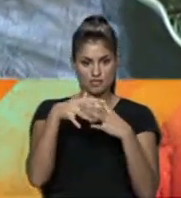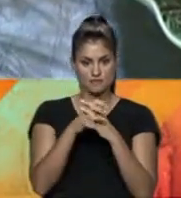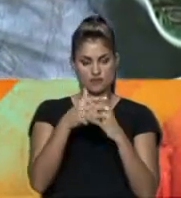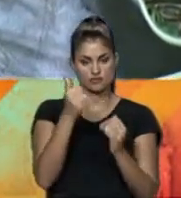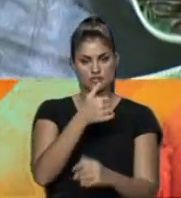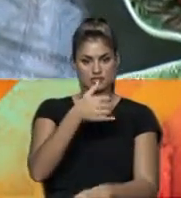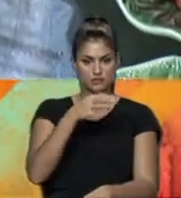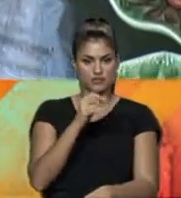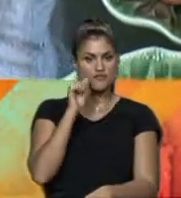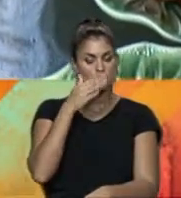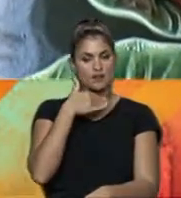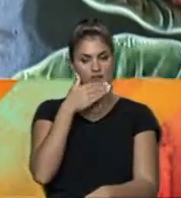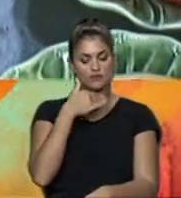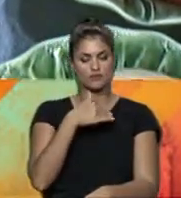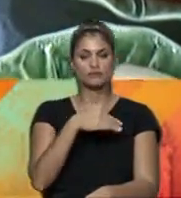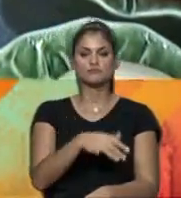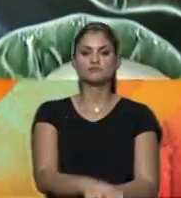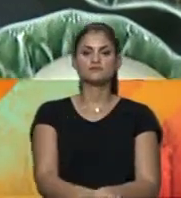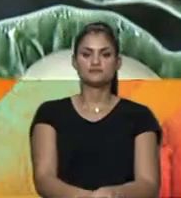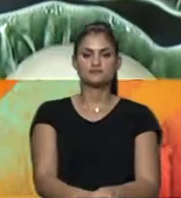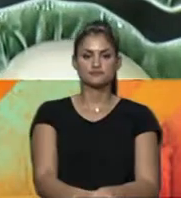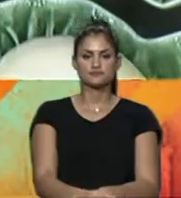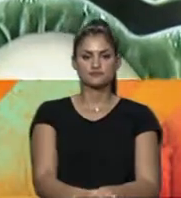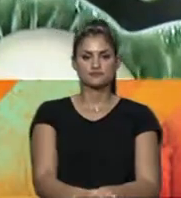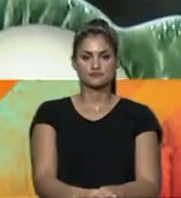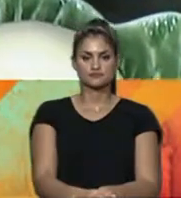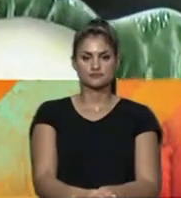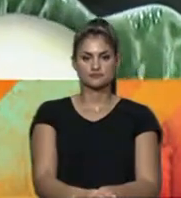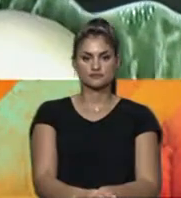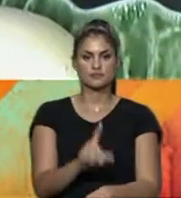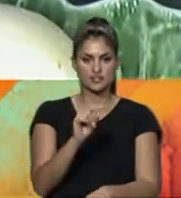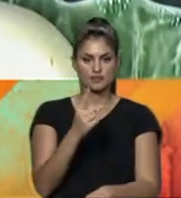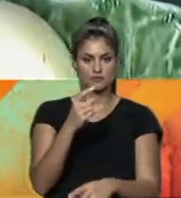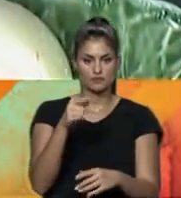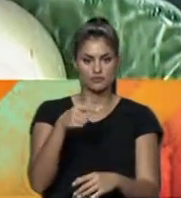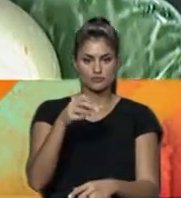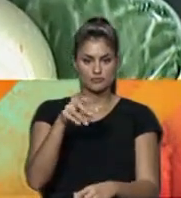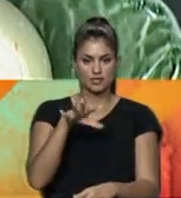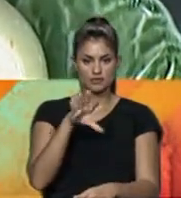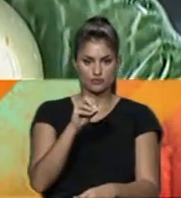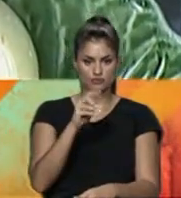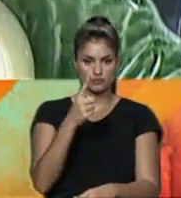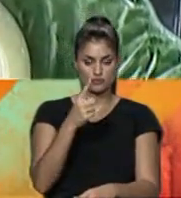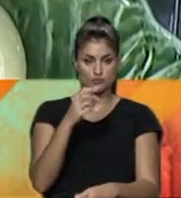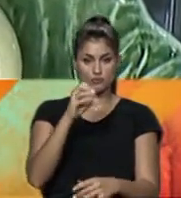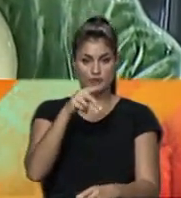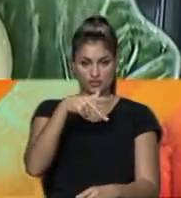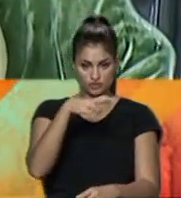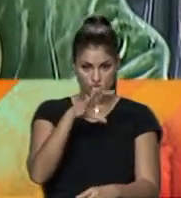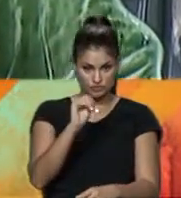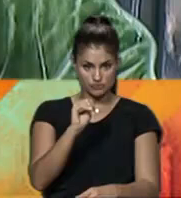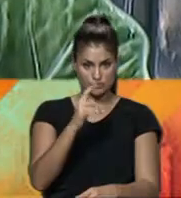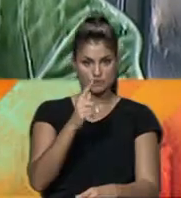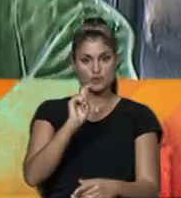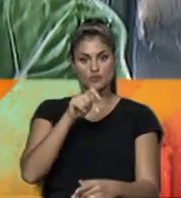folhas de louro. 1 limão. E 250 ml de vinho branco. E ainda, um ramo de tomilho fresco. Um ramo de coentros frescos. Uma colher de chá